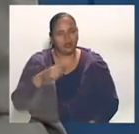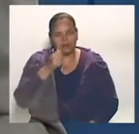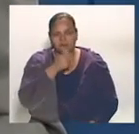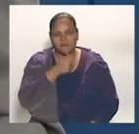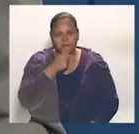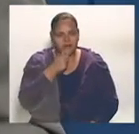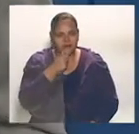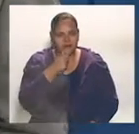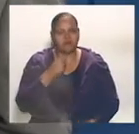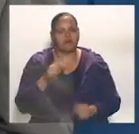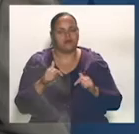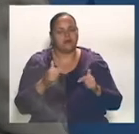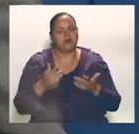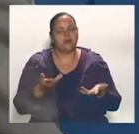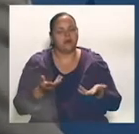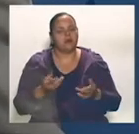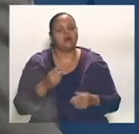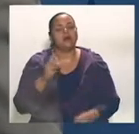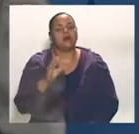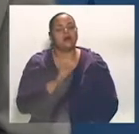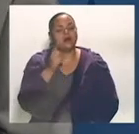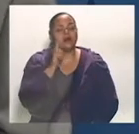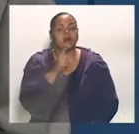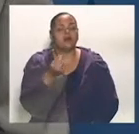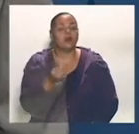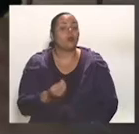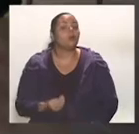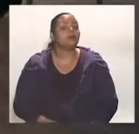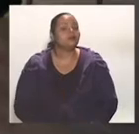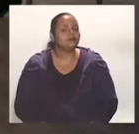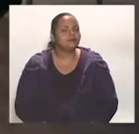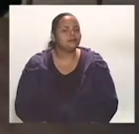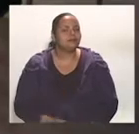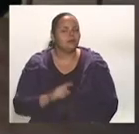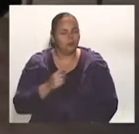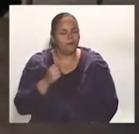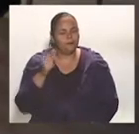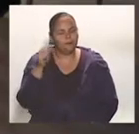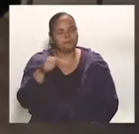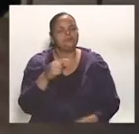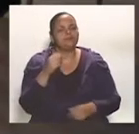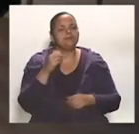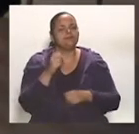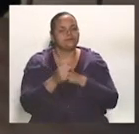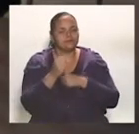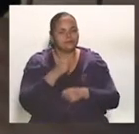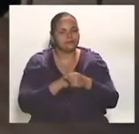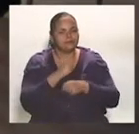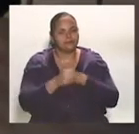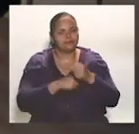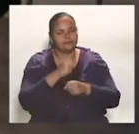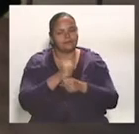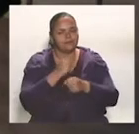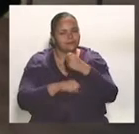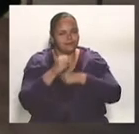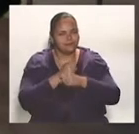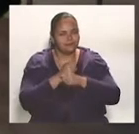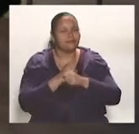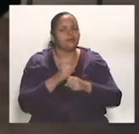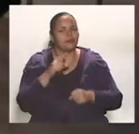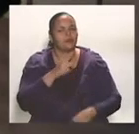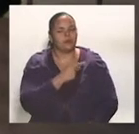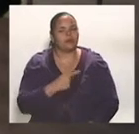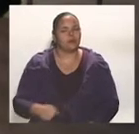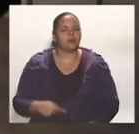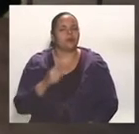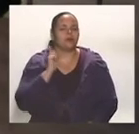cargo de sacrifício? O sujeito vai ganhar da onde, nesse cargo de sacrifício? Olha, Rui, eu vou mais longe. Isso há muitos anos atrás foi até uma eleição de